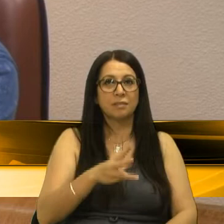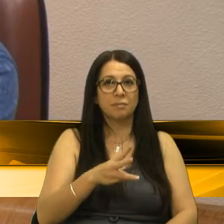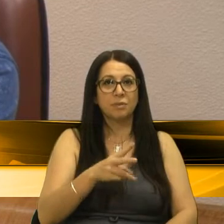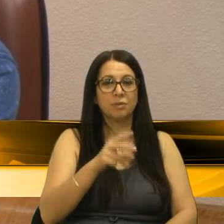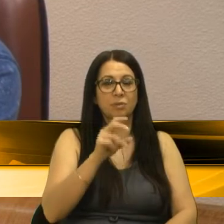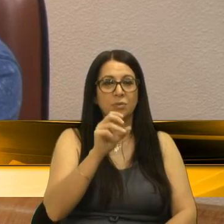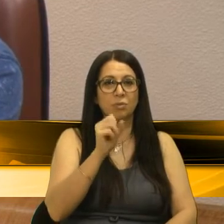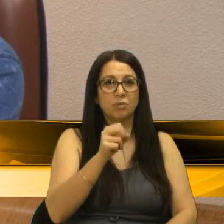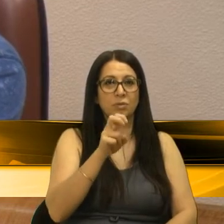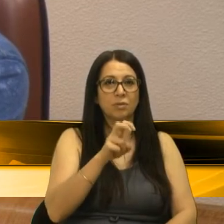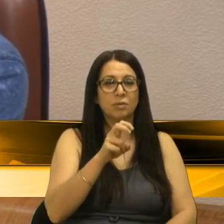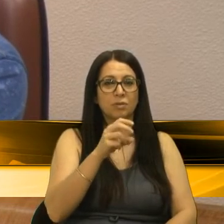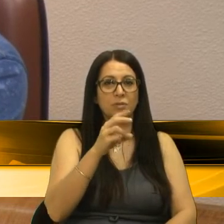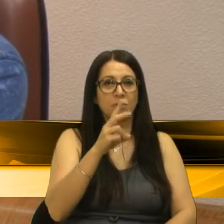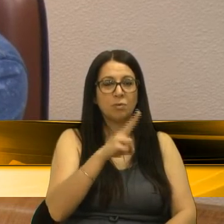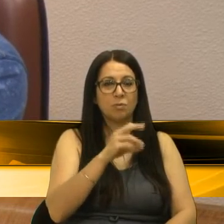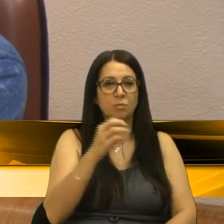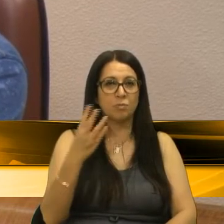13.885/2004,